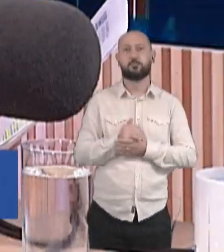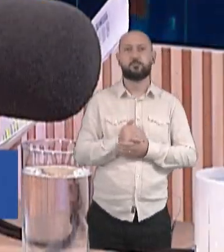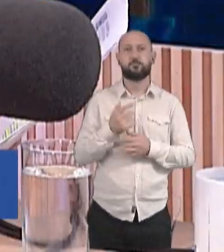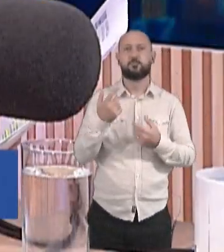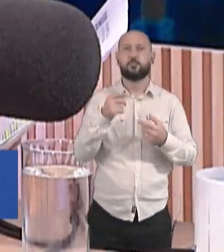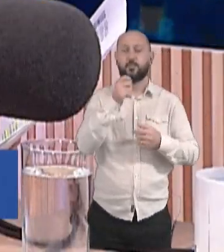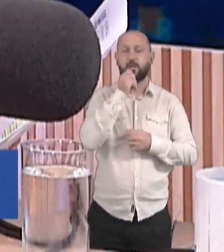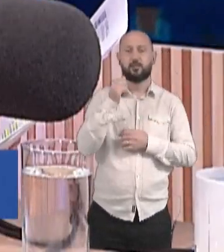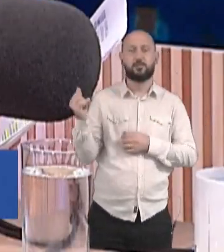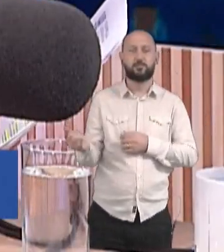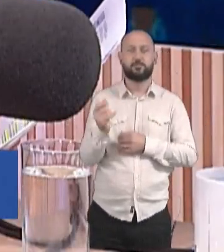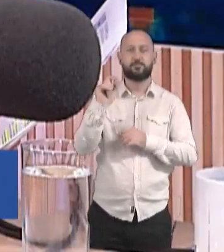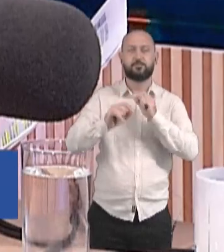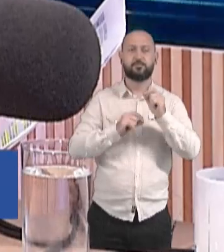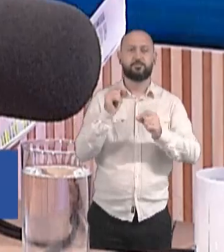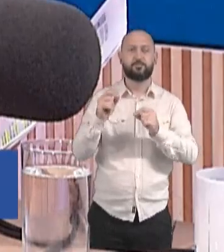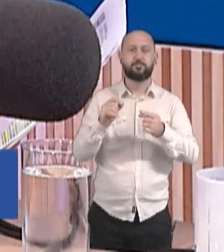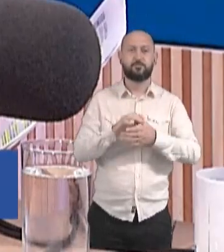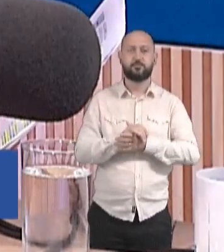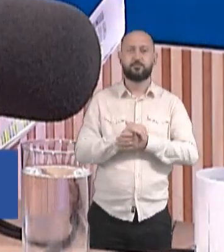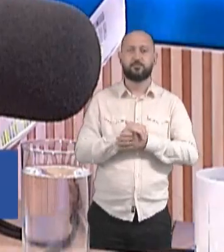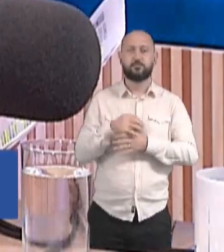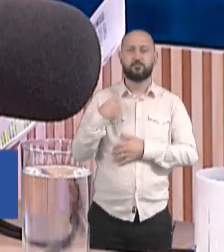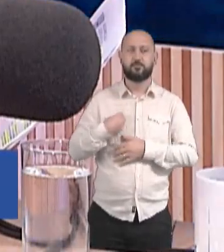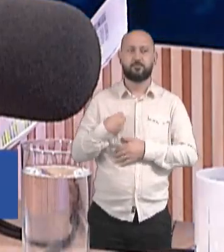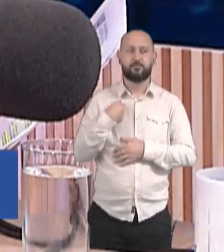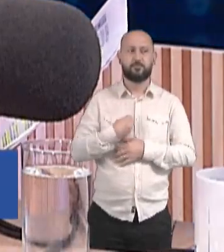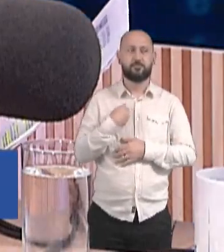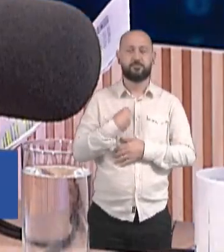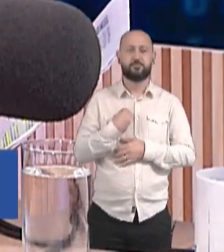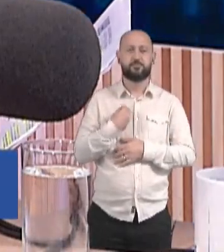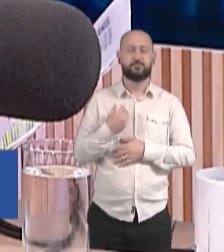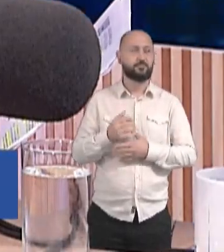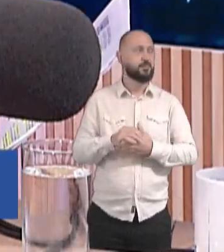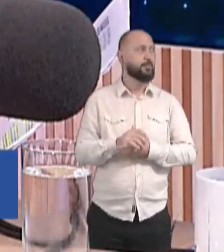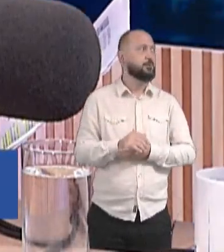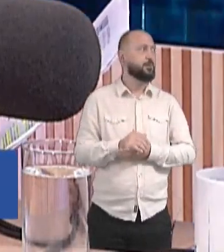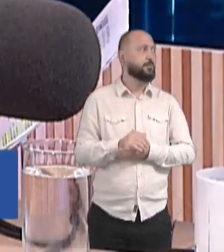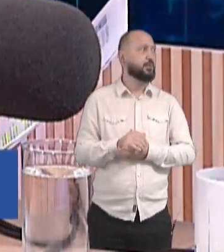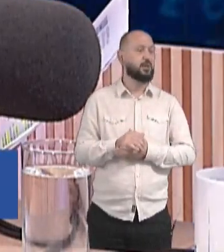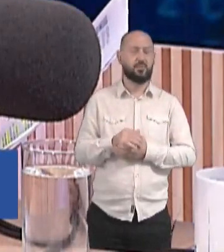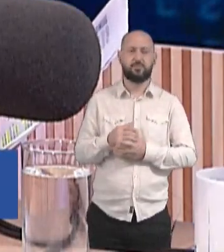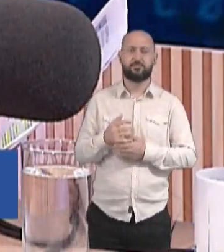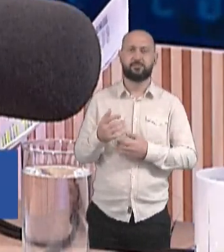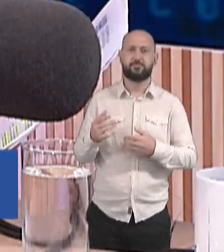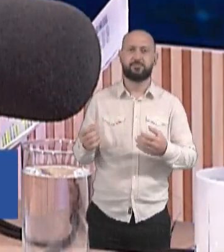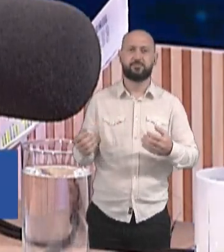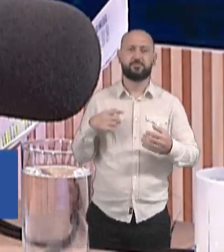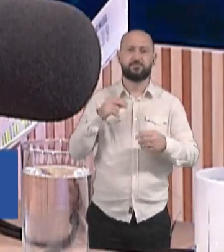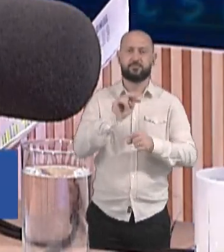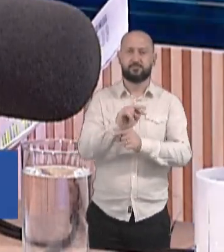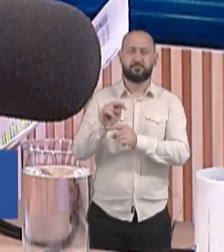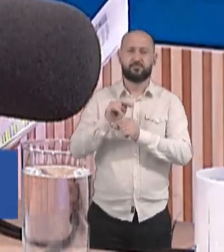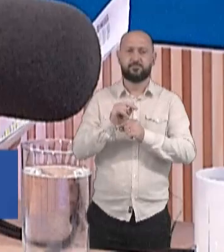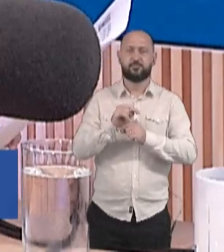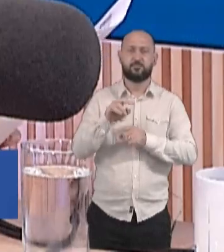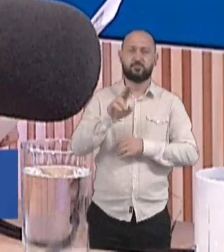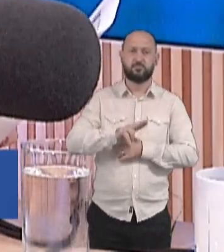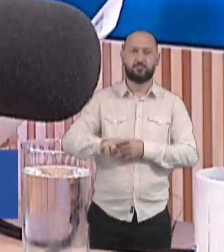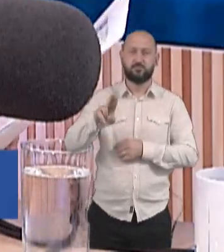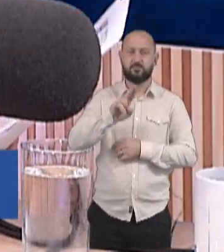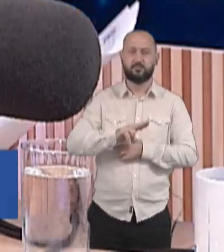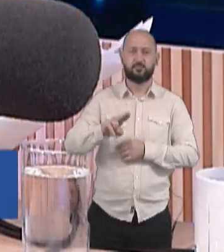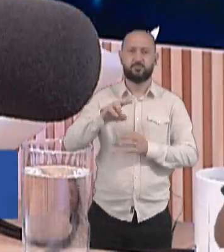recursos hídricos, a importância da colaboração entre os diferentes setores para a preservação e também o